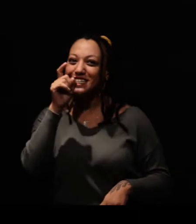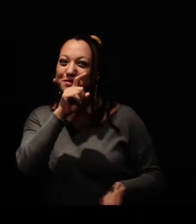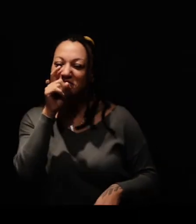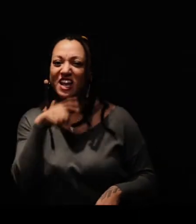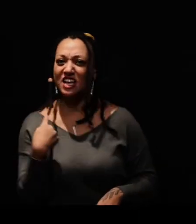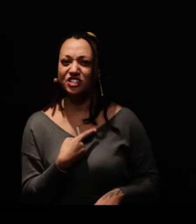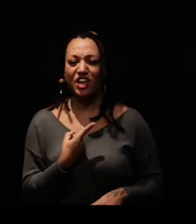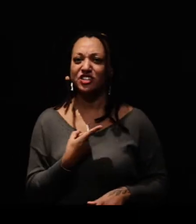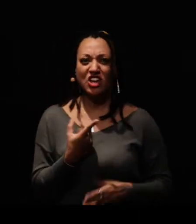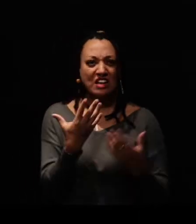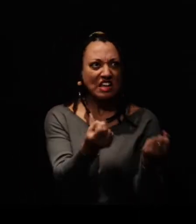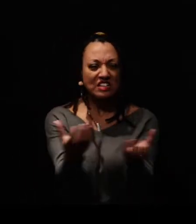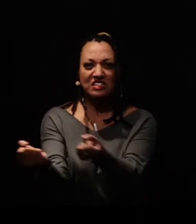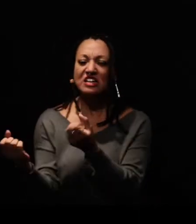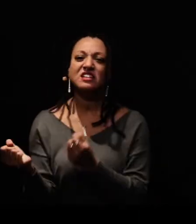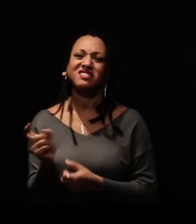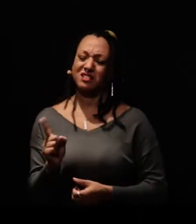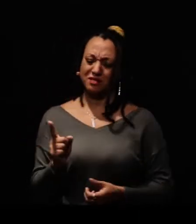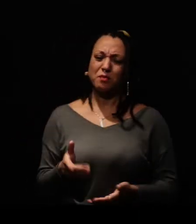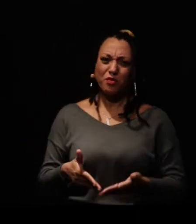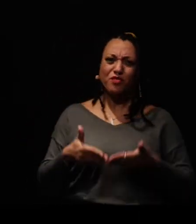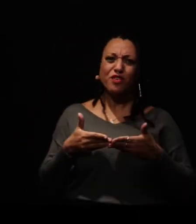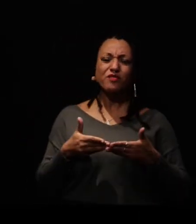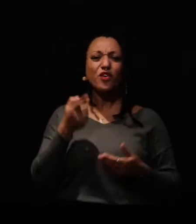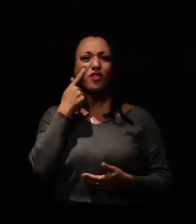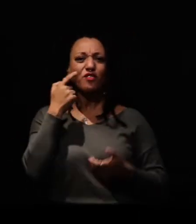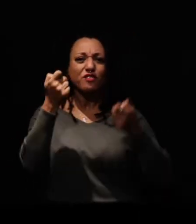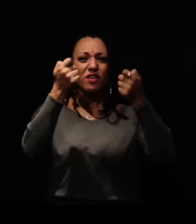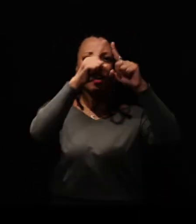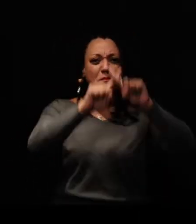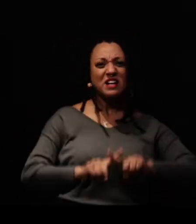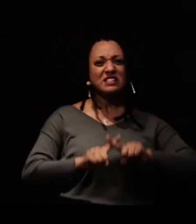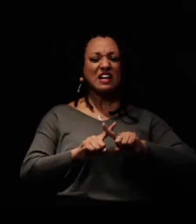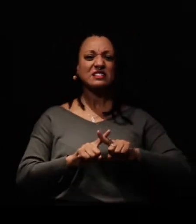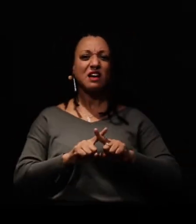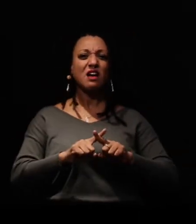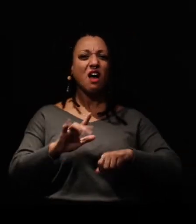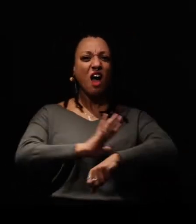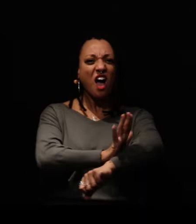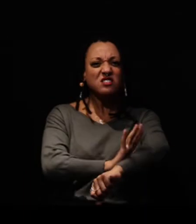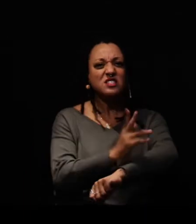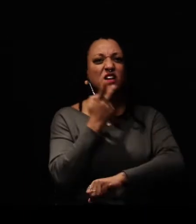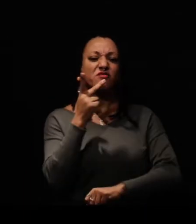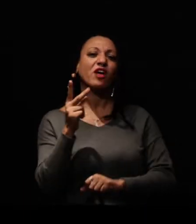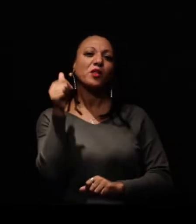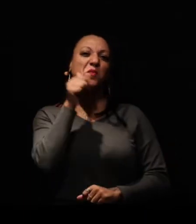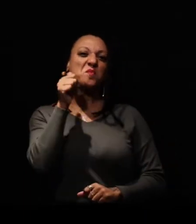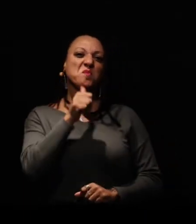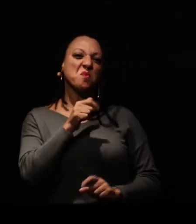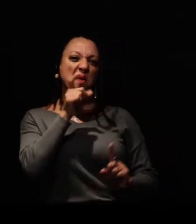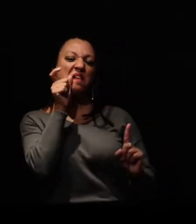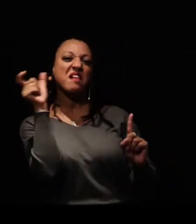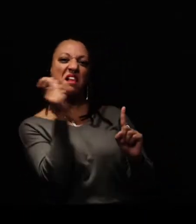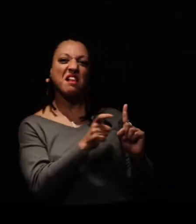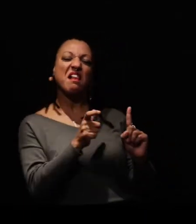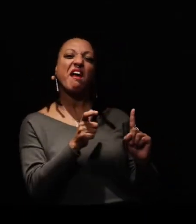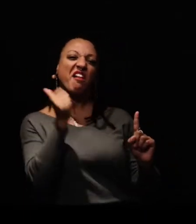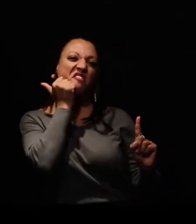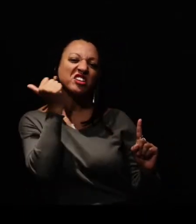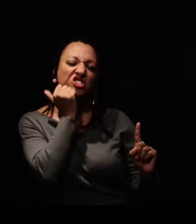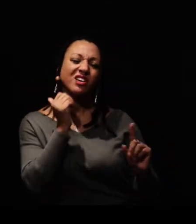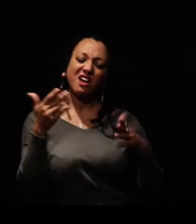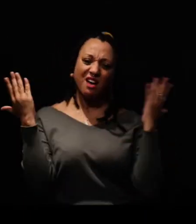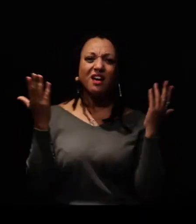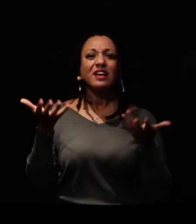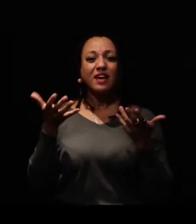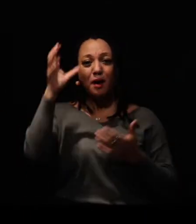é passação de pano. Porra, vocês estão nessa ainda, dentro das batalhas sendo racista, chamando mina de vadia. Vamos dar uma evoluída. Vocês querem aprender sobre rap,